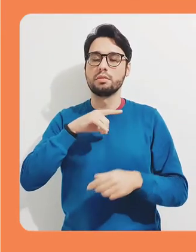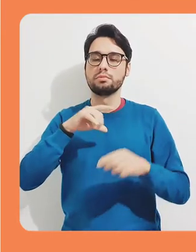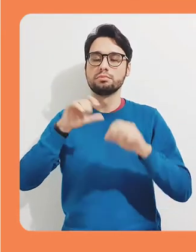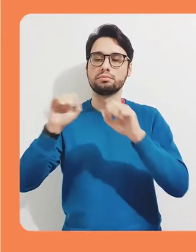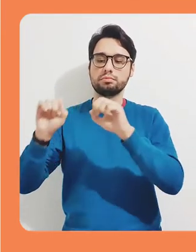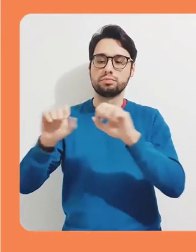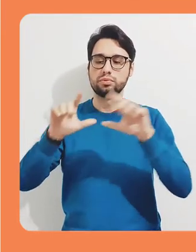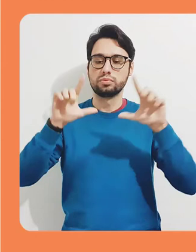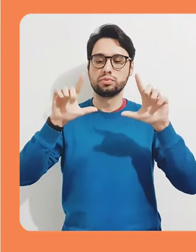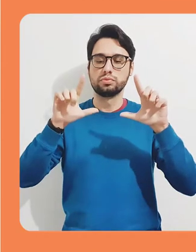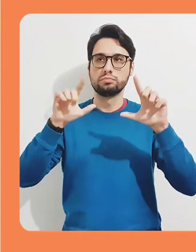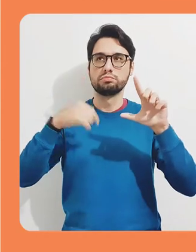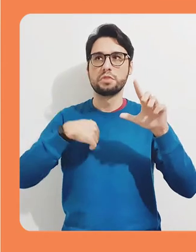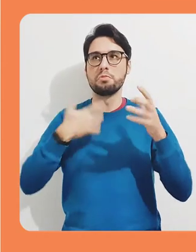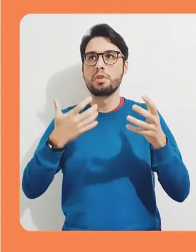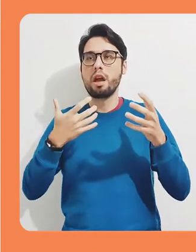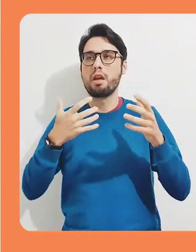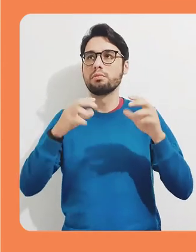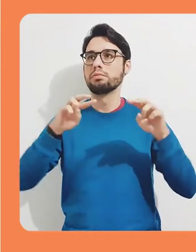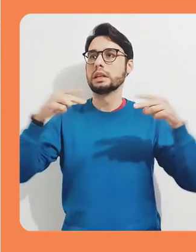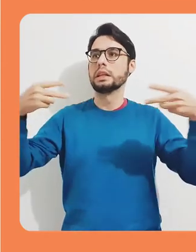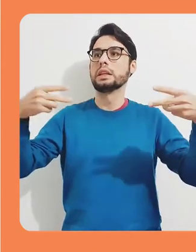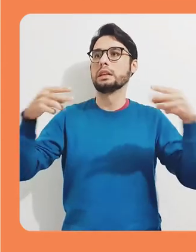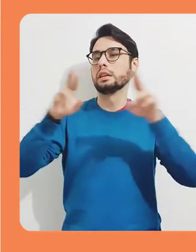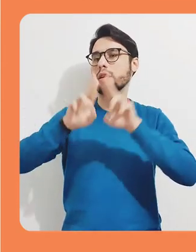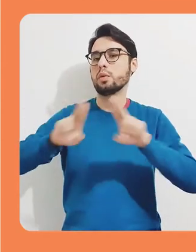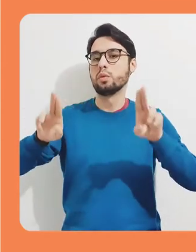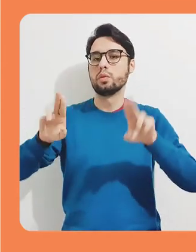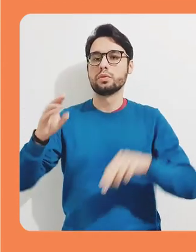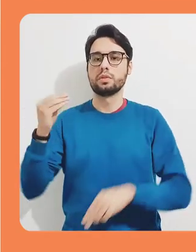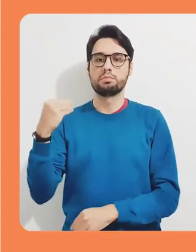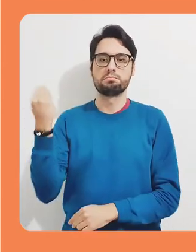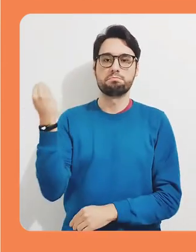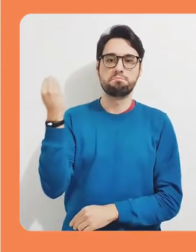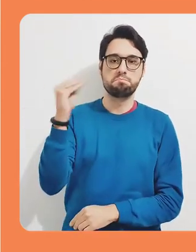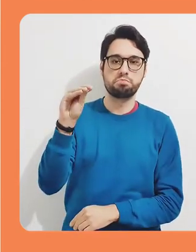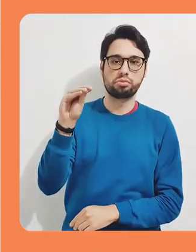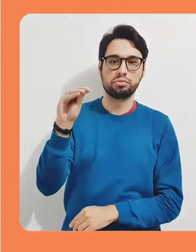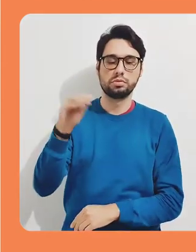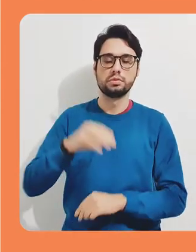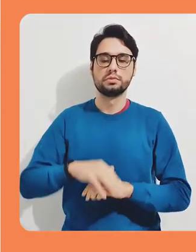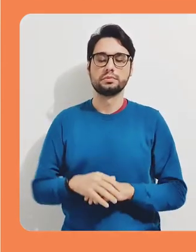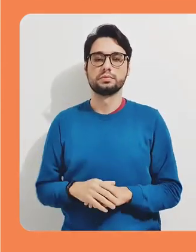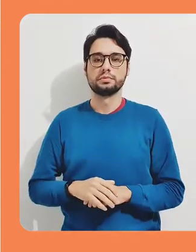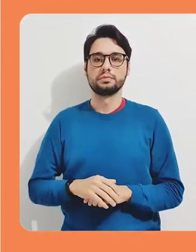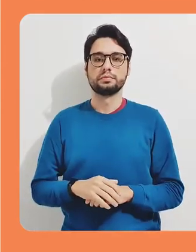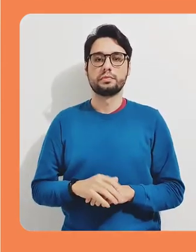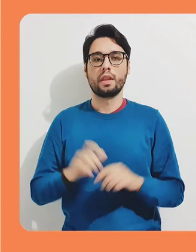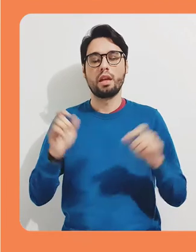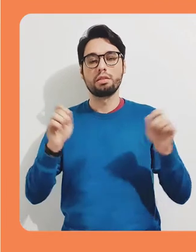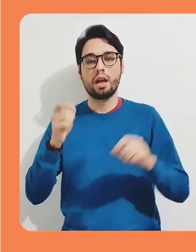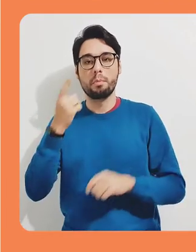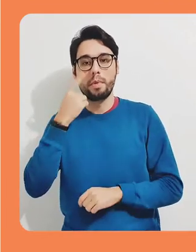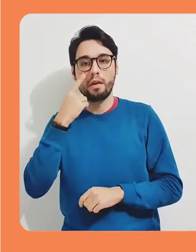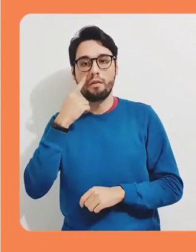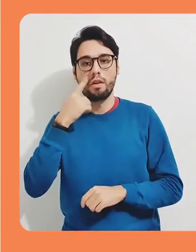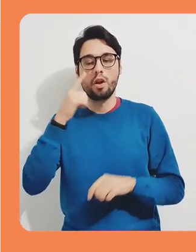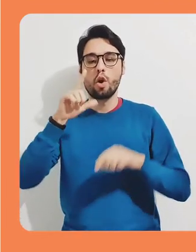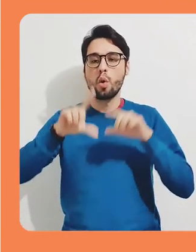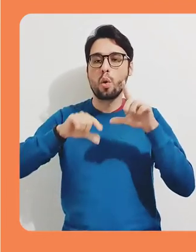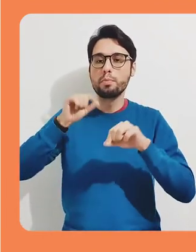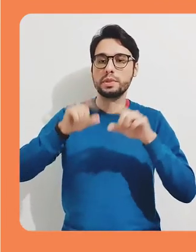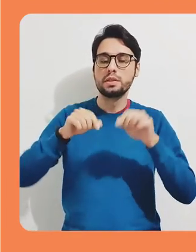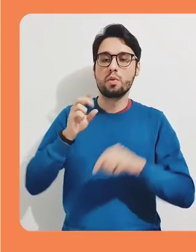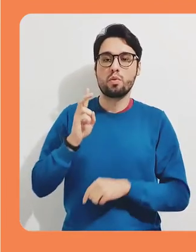Basta eu clicar nesse botão para inserir o link. Então, eu poderia escrever aqui o link